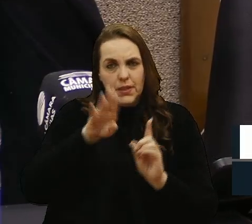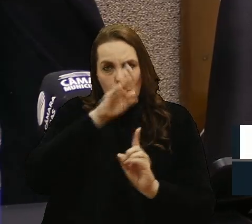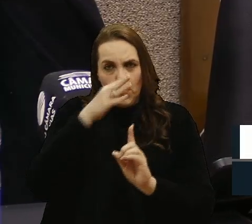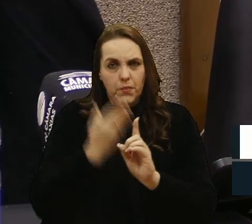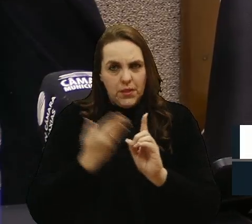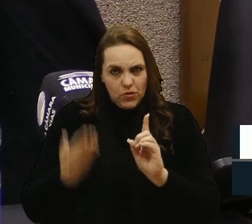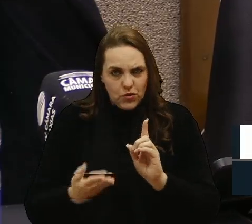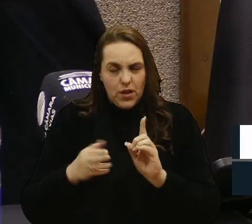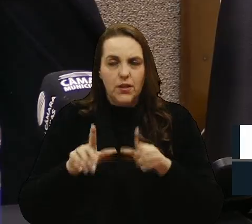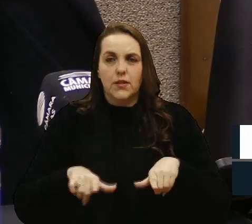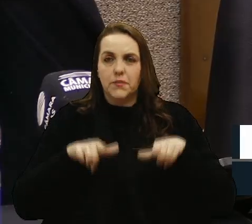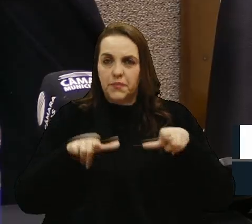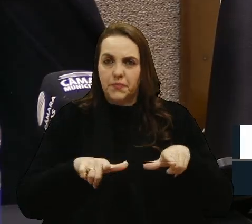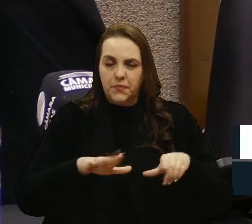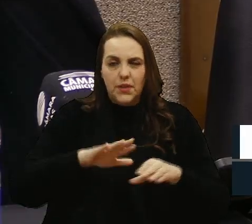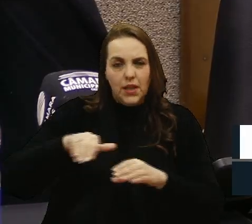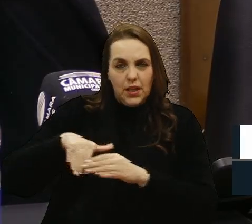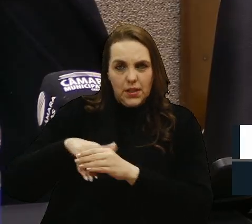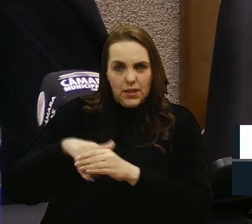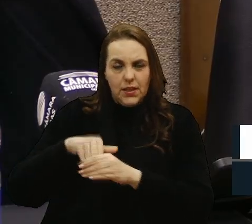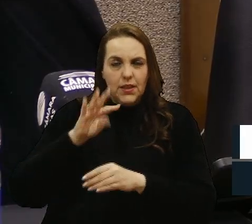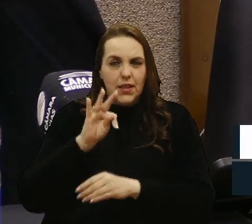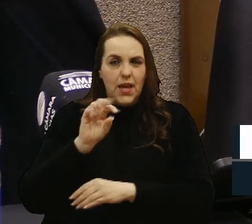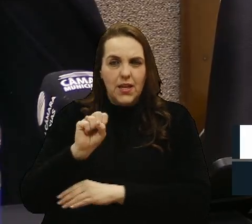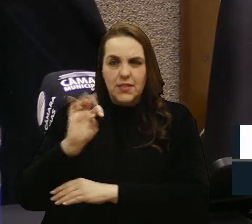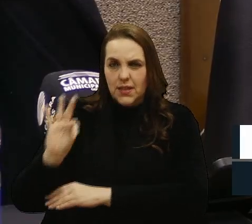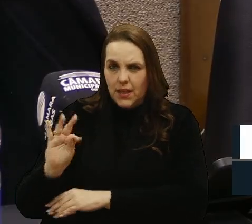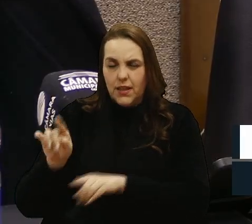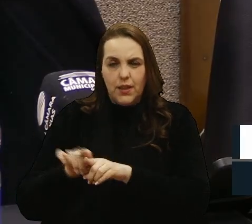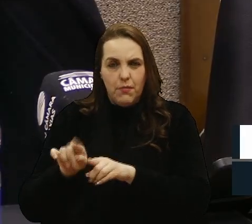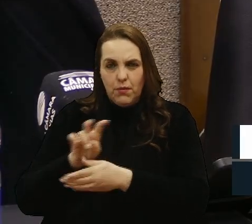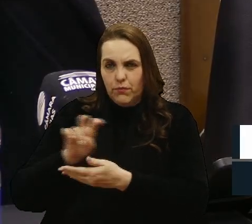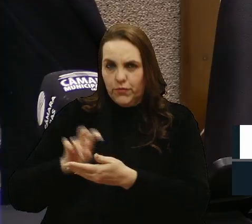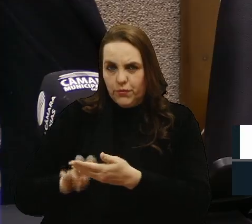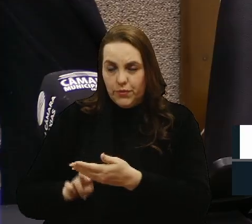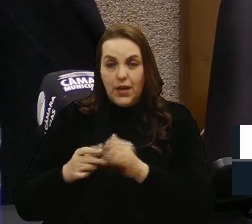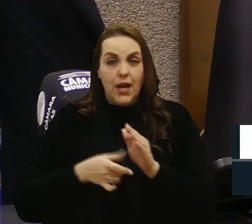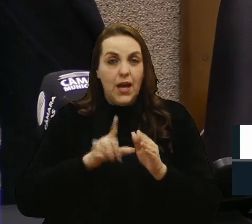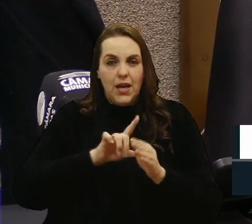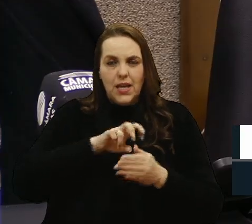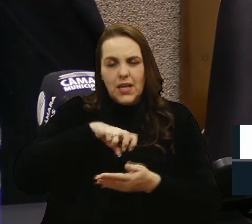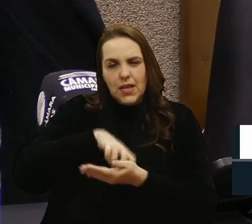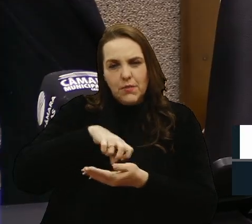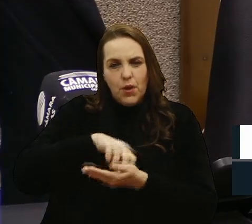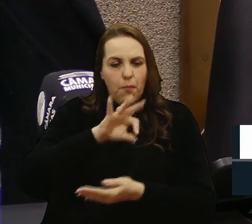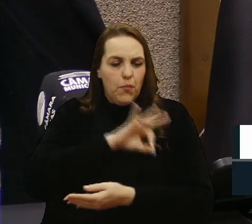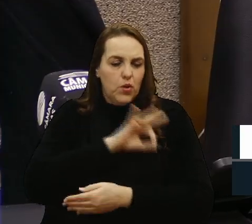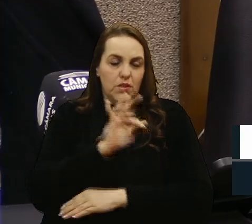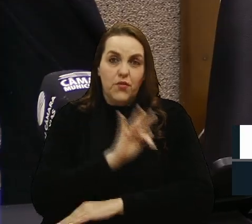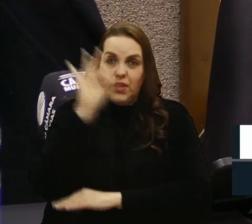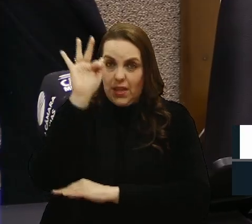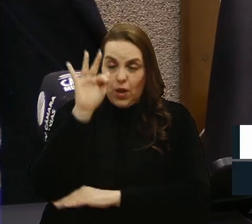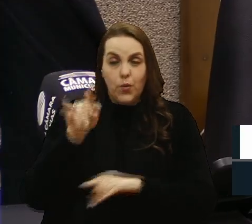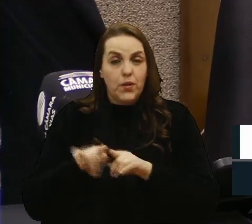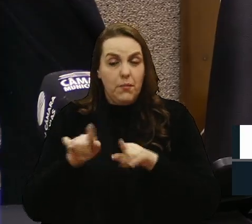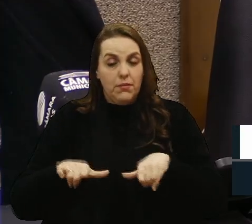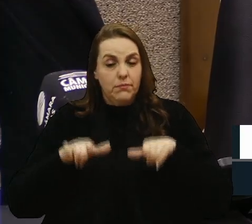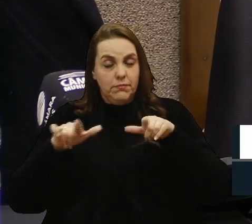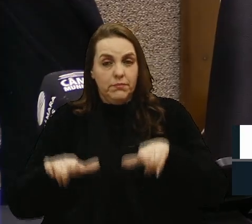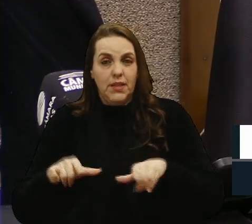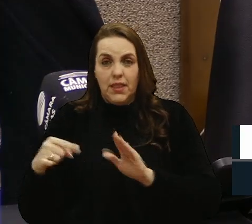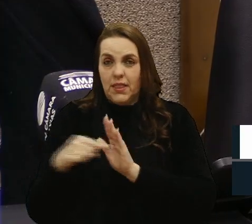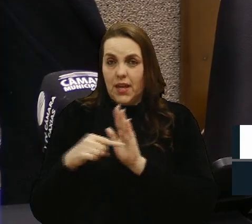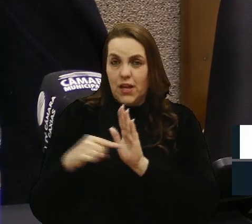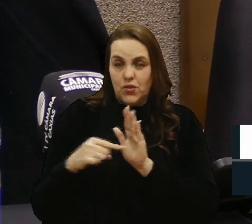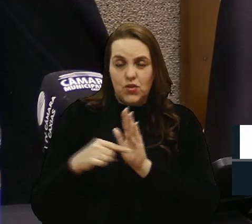certidão de quitação eleitoral emitida pelo TST, a certidão de antecedentes criminais da Polícia Federal, a certidão negativa de Cadastro Nacional de